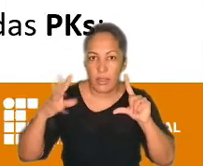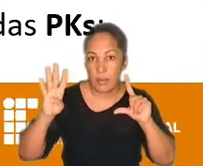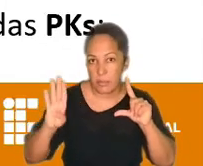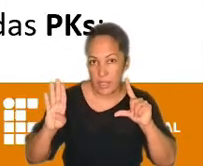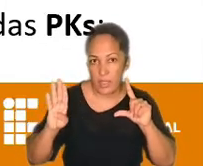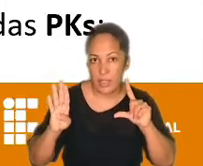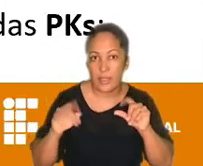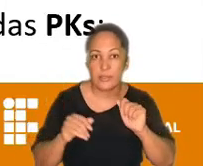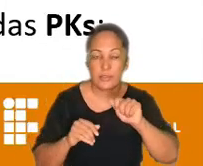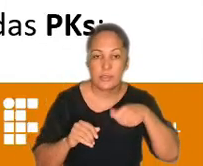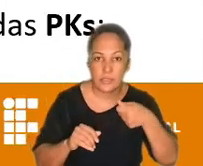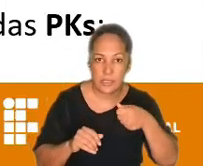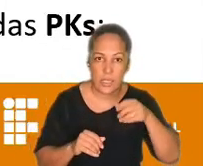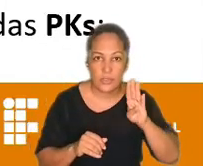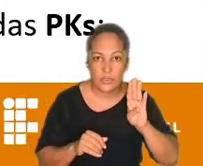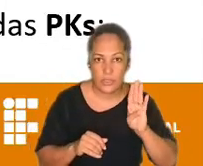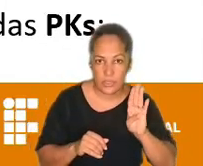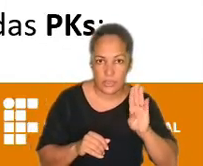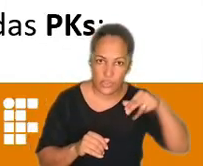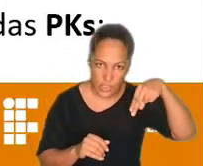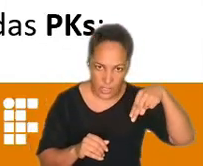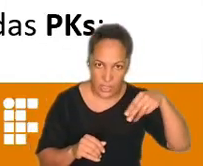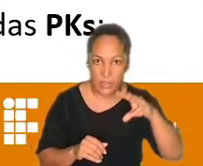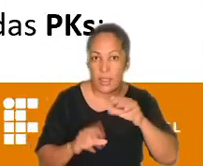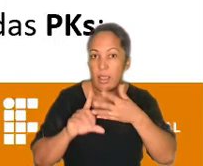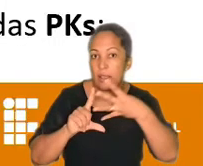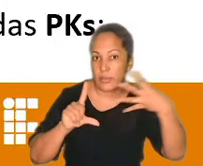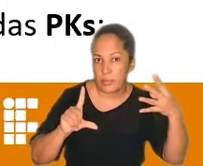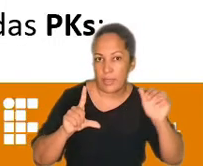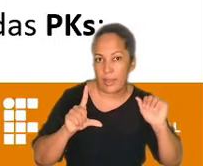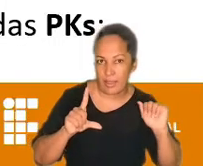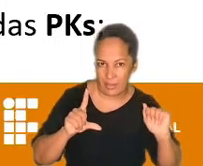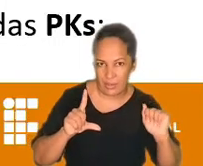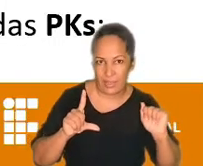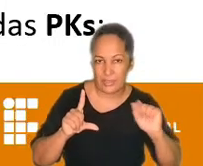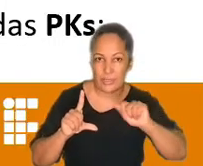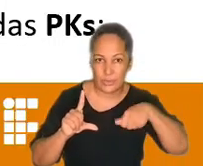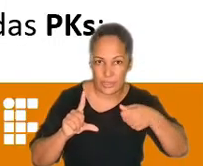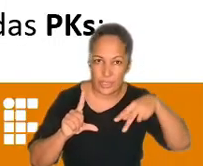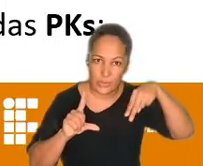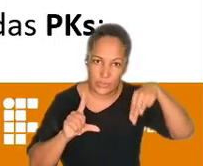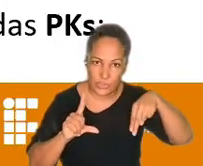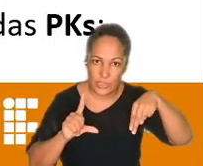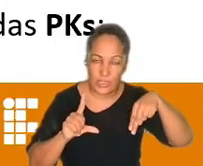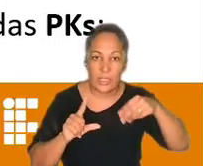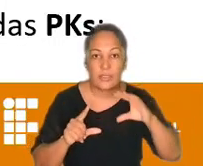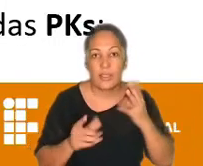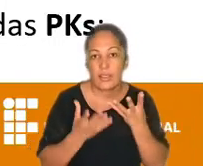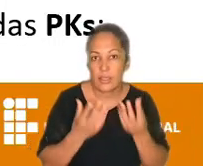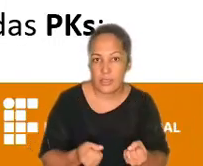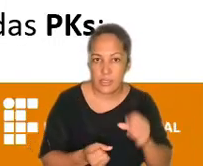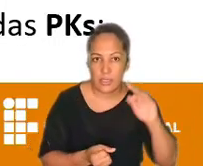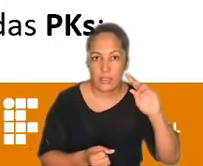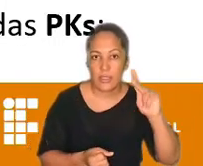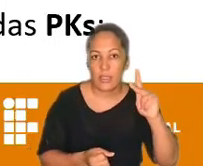tabela B tem o sinal de 1. A tabela A, por estar com o sinal de N, recebe a chave estrangeira. Eu vou mostrar um exemplo aqui bem prático para vocês,